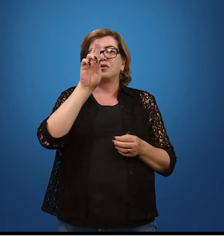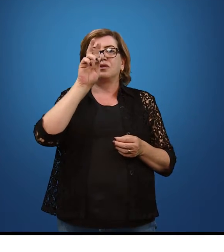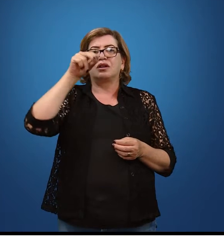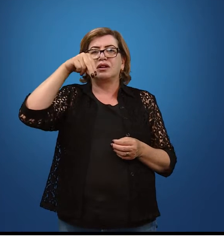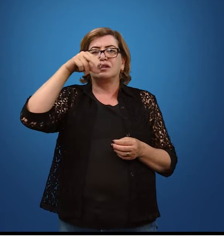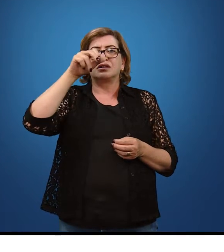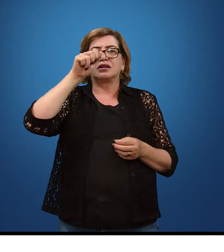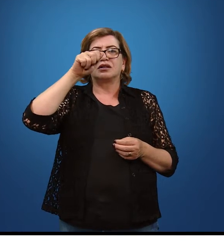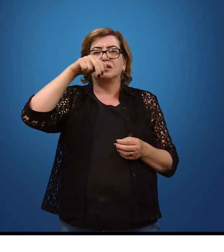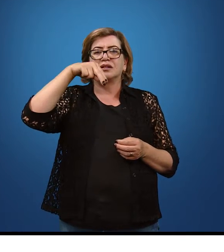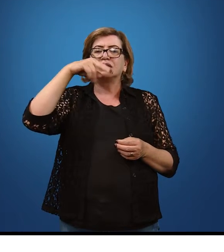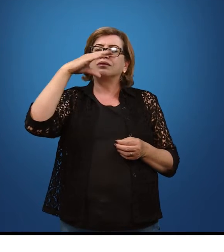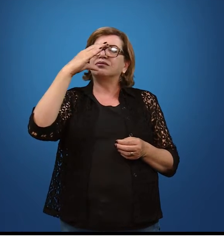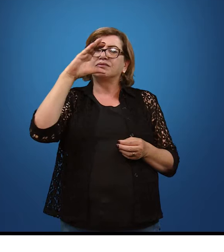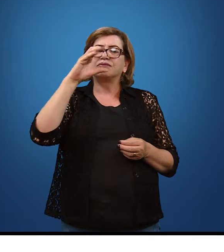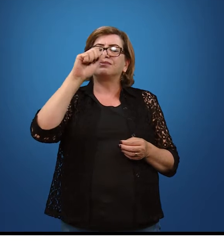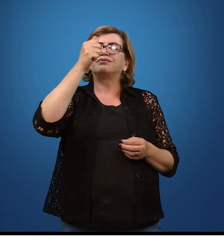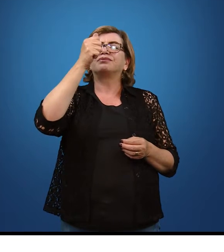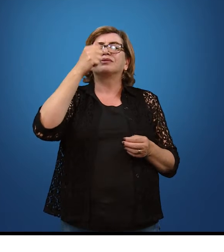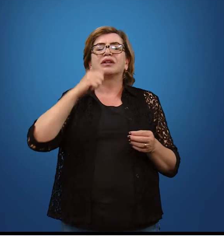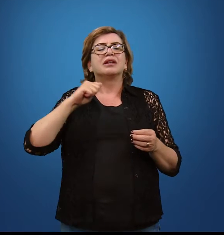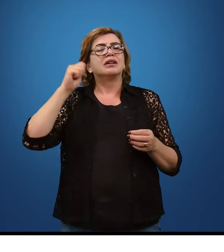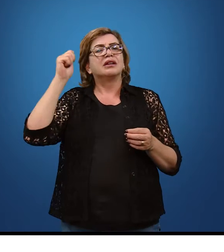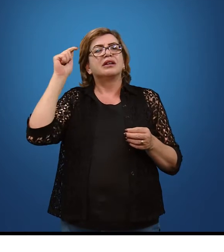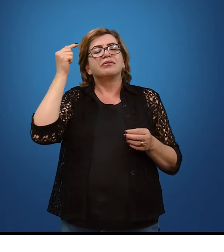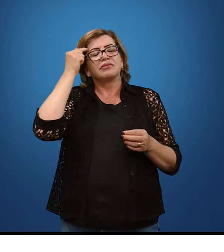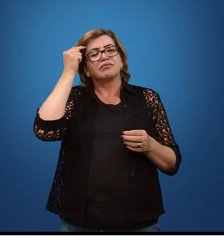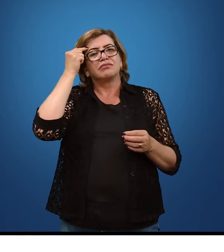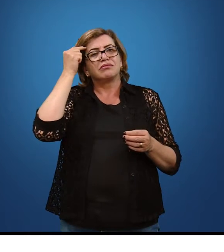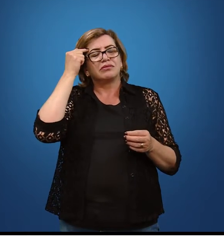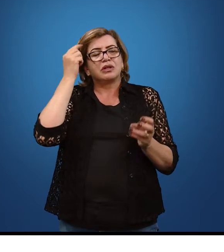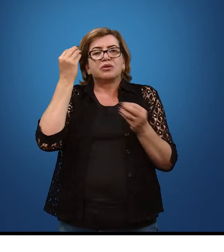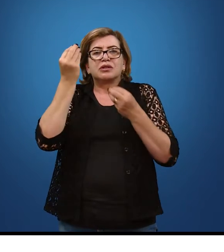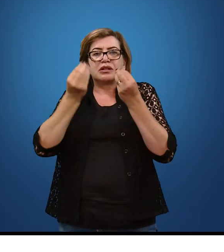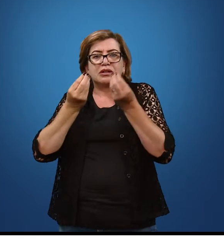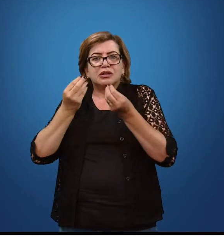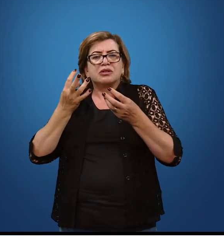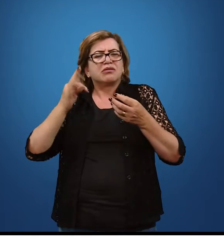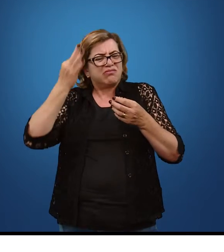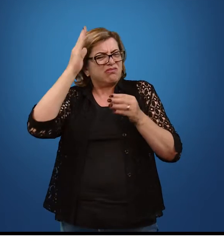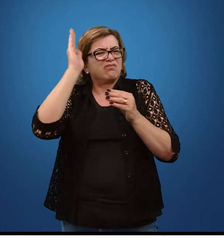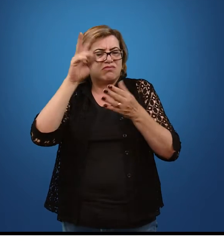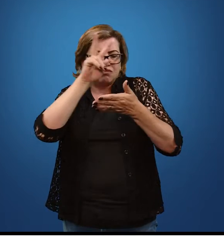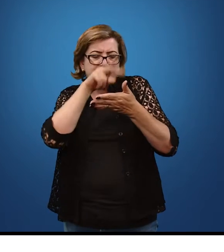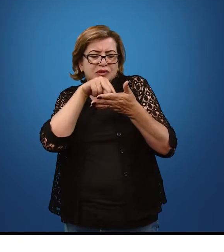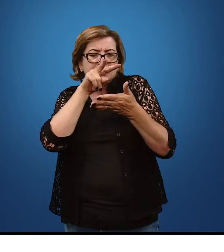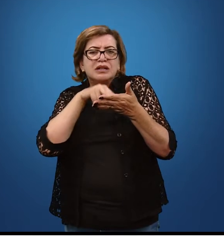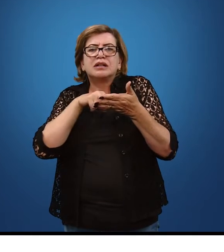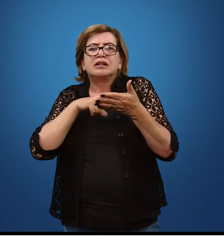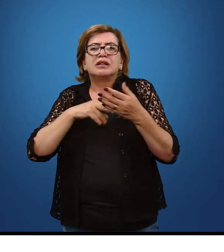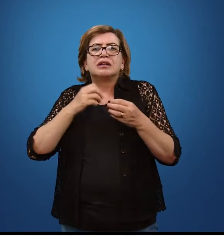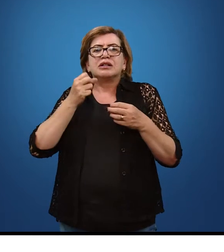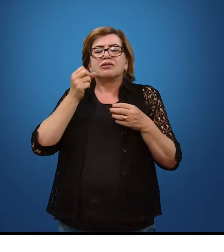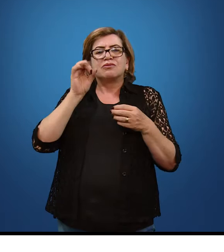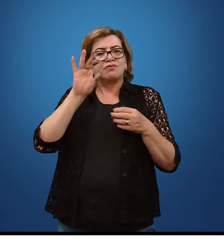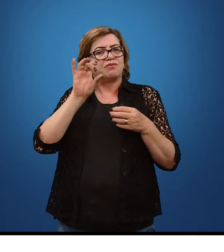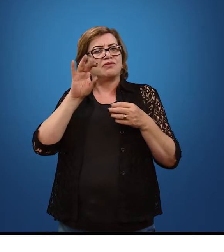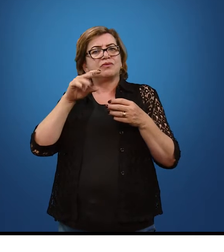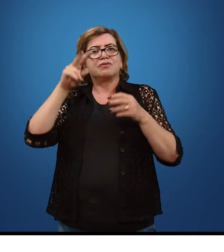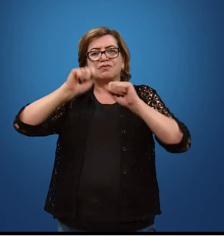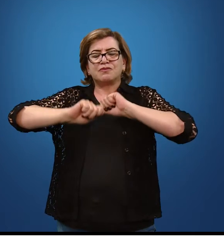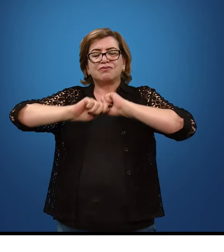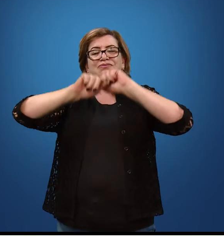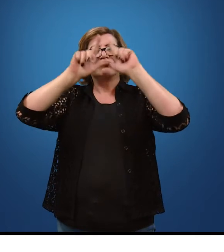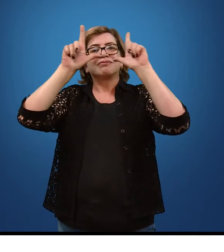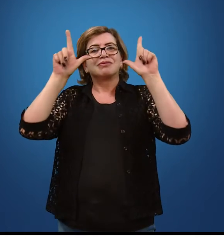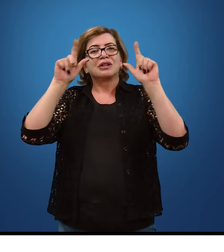Compreendendo um pouquinho melhor, né, e a teoria vocês vão ter acesso e já estão tendo acesso, só para